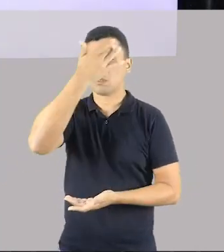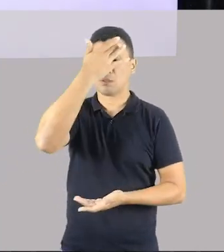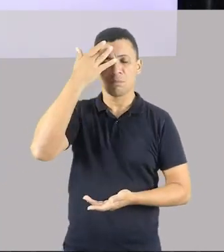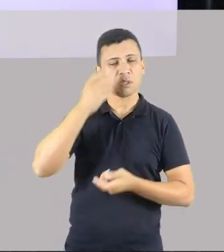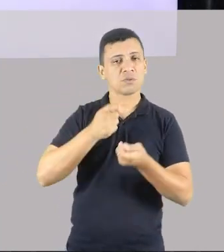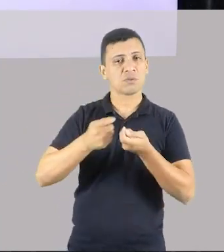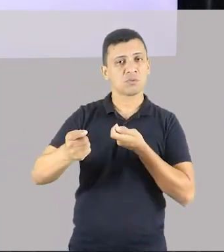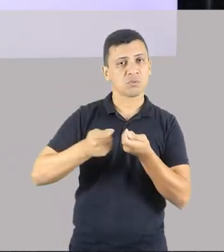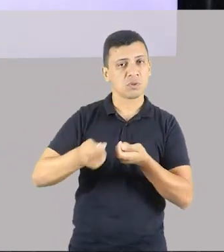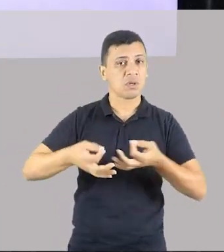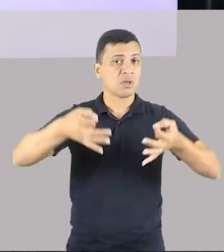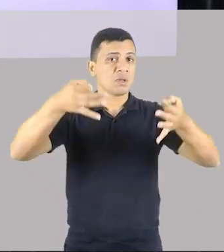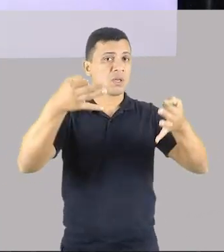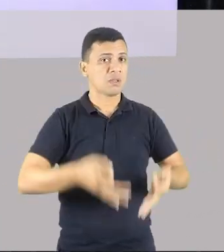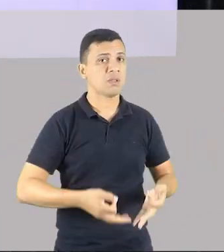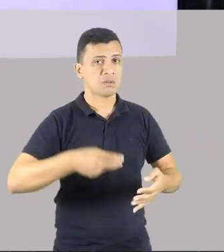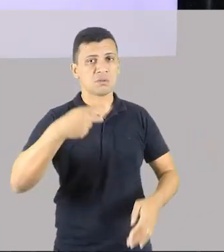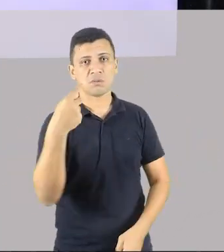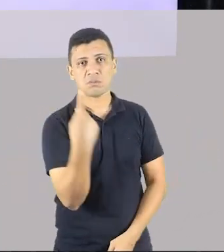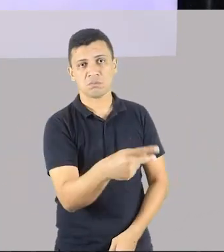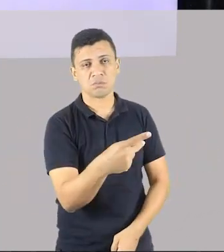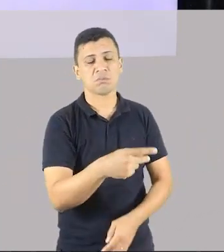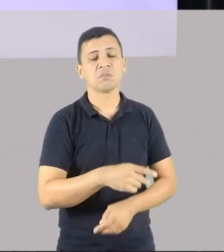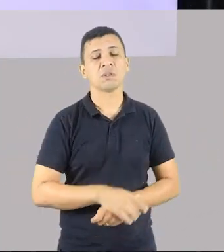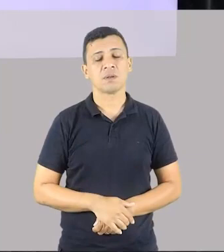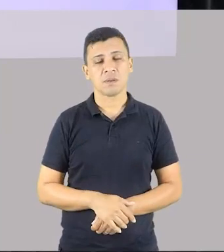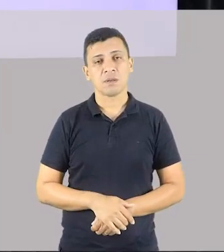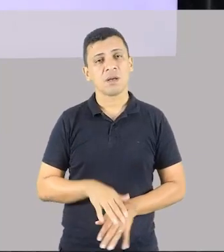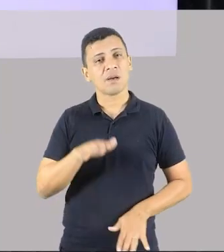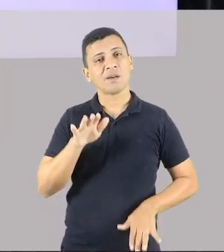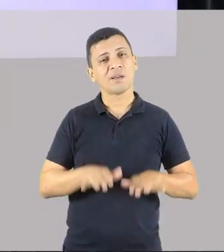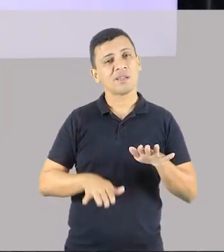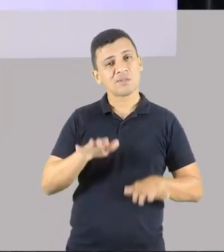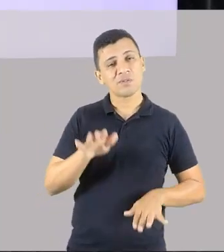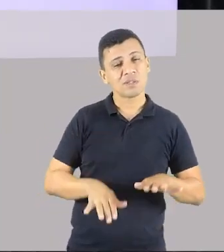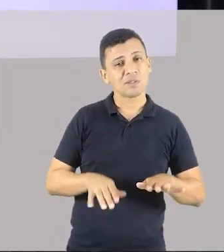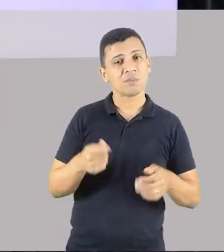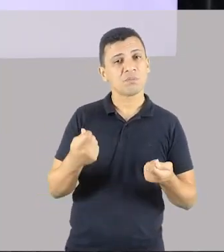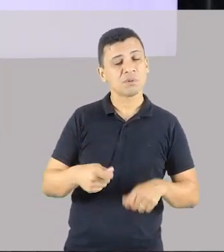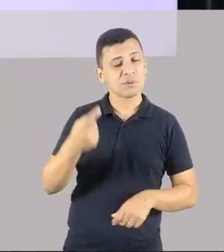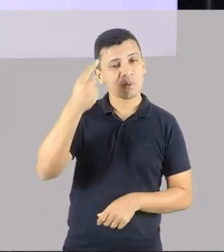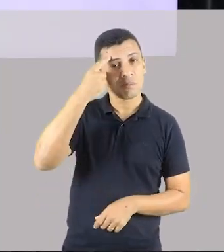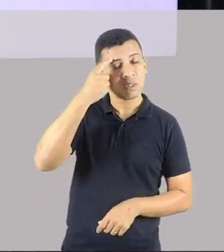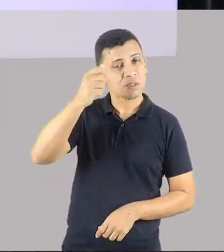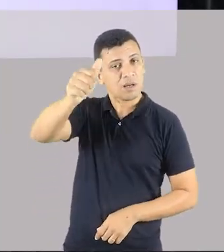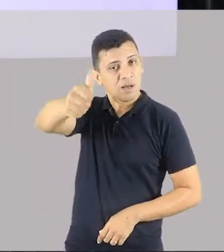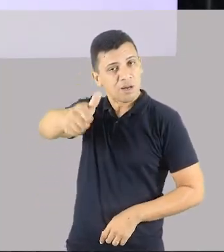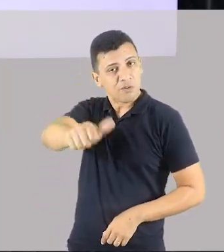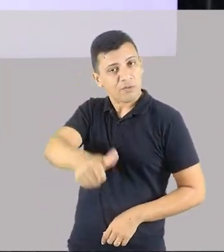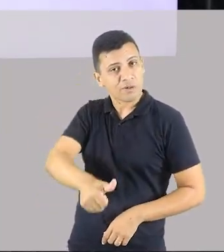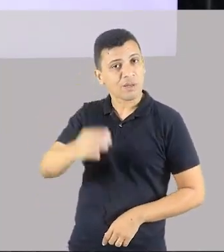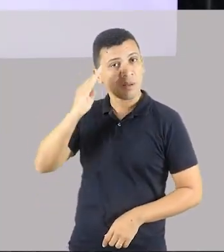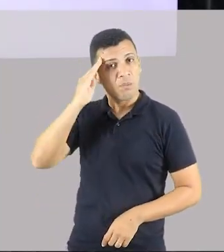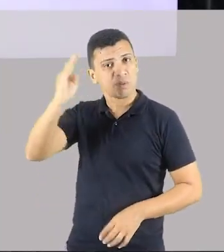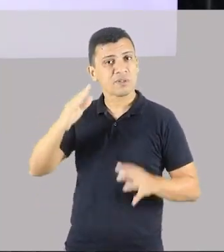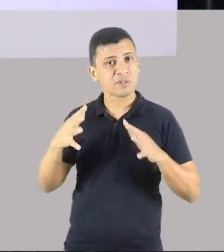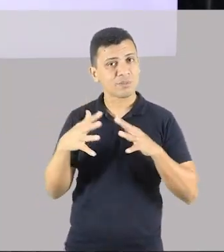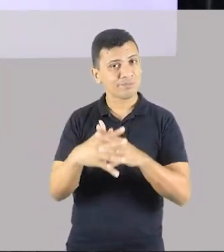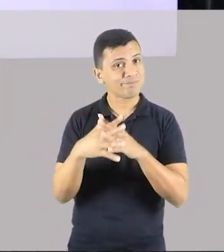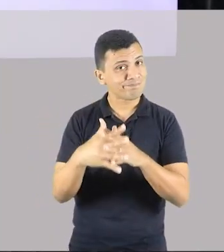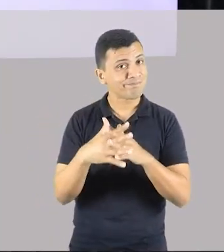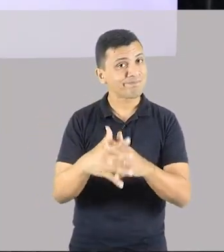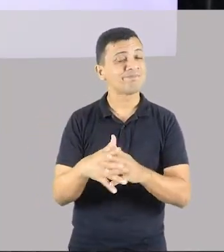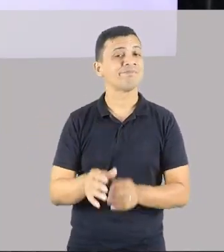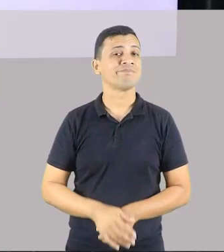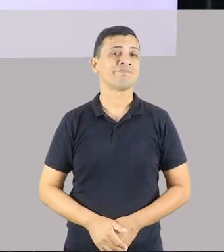suas decisões discricionárias. Precisa, às vezes, sopesar e avaliar princípios que estão conflitantes